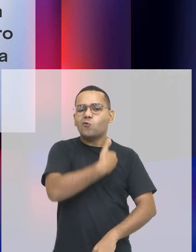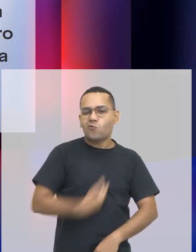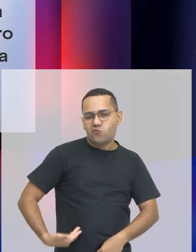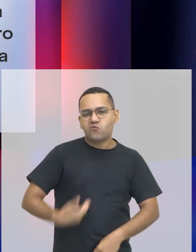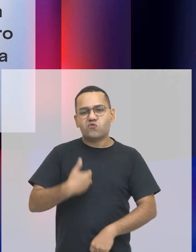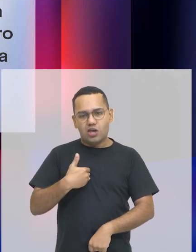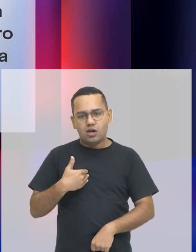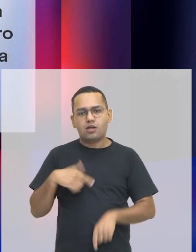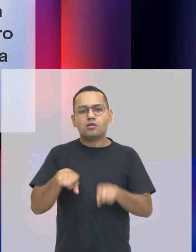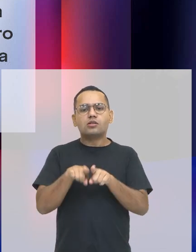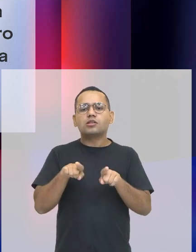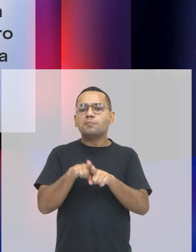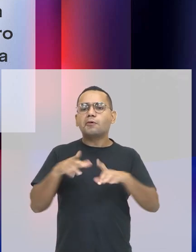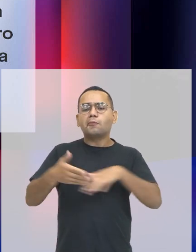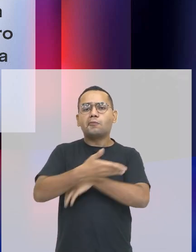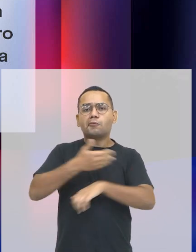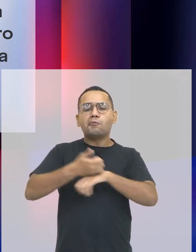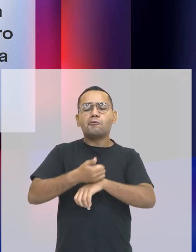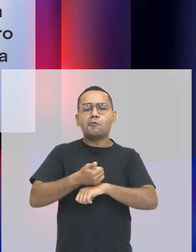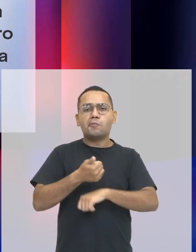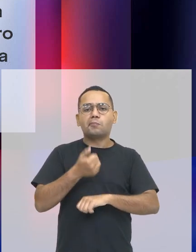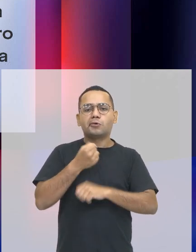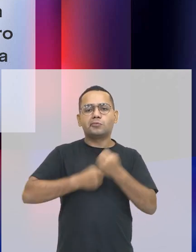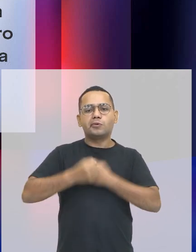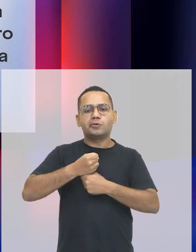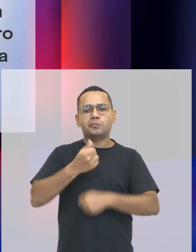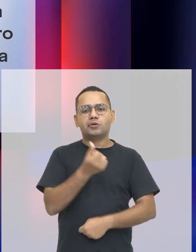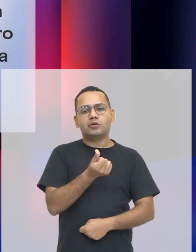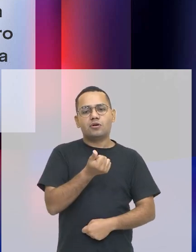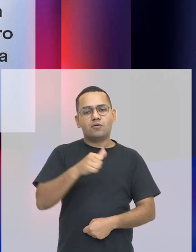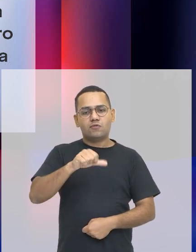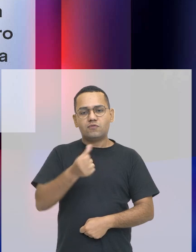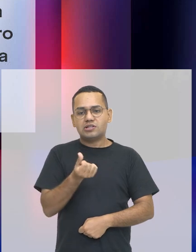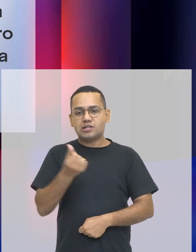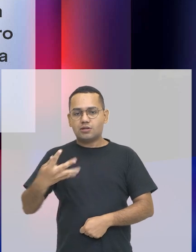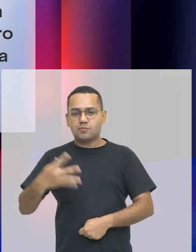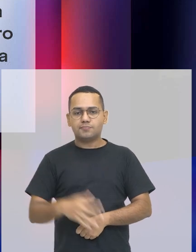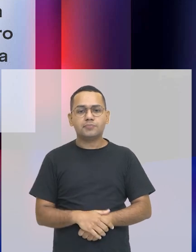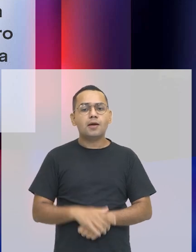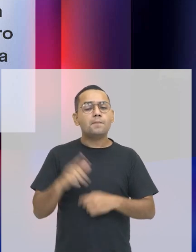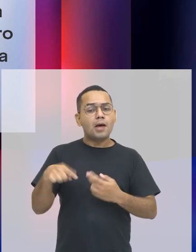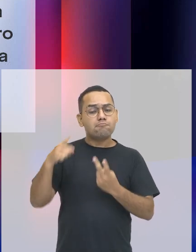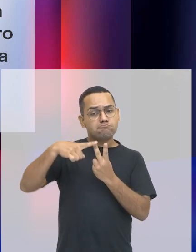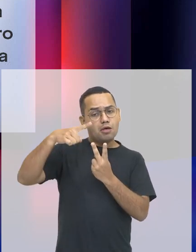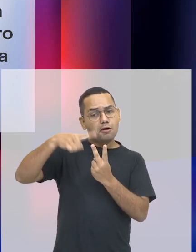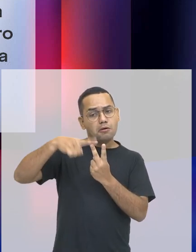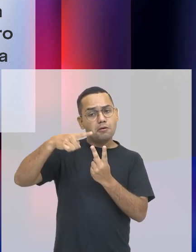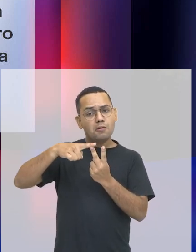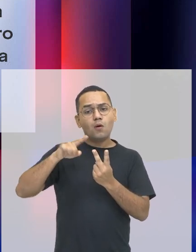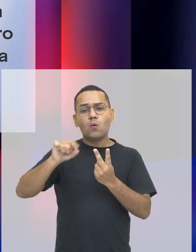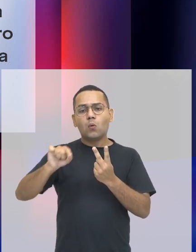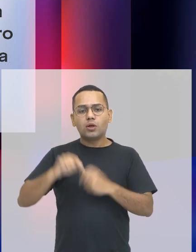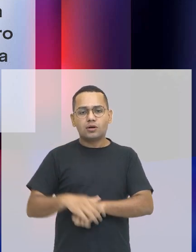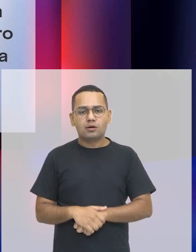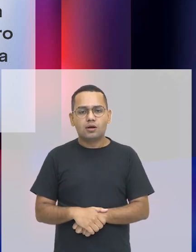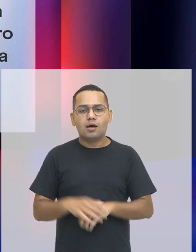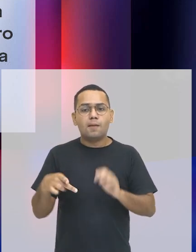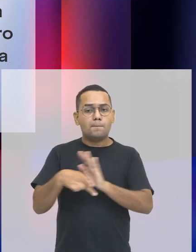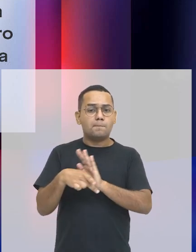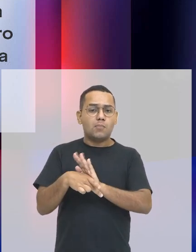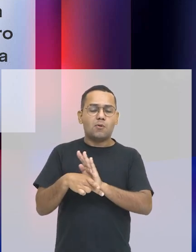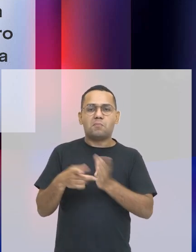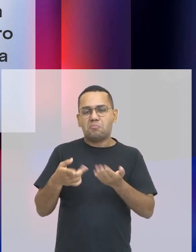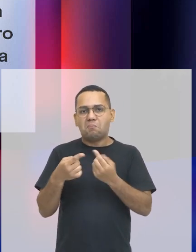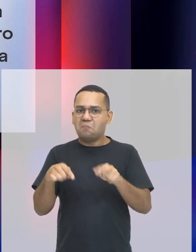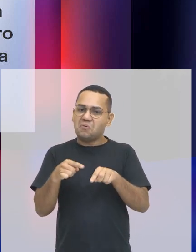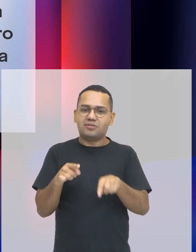de 1964. O gênero ficou conhecido pelo público como música da universidade, por ter